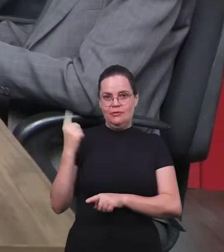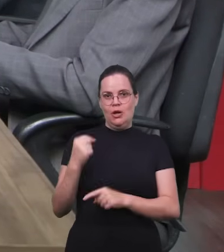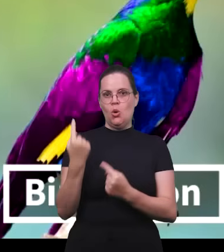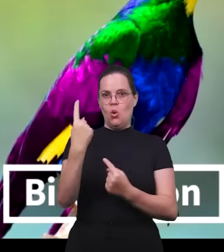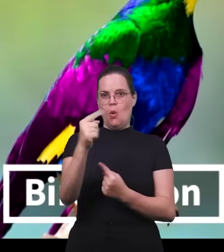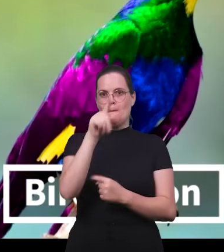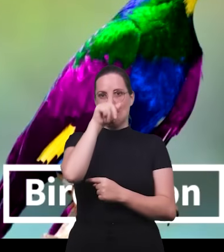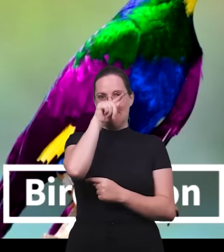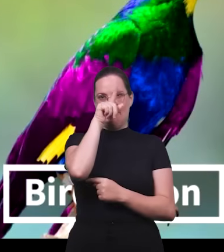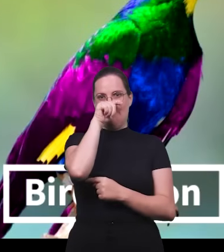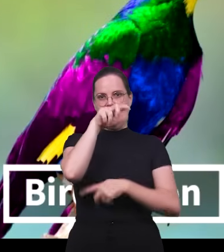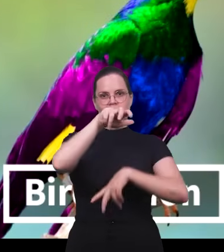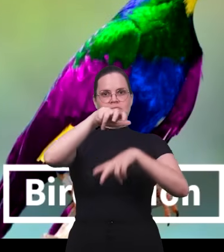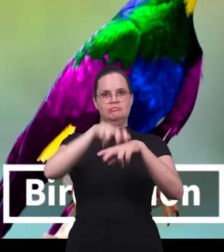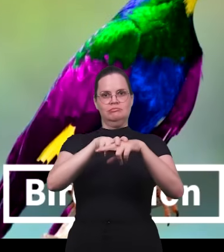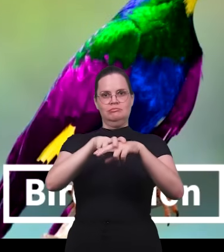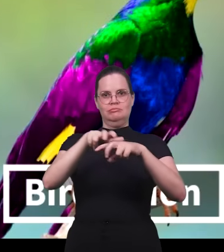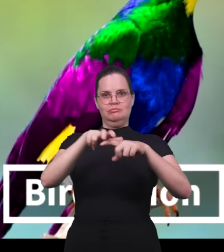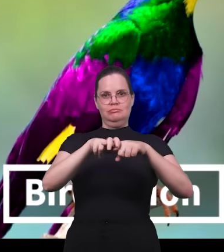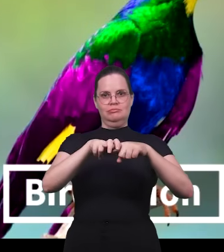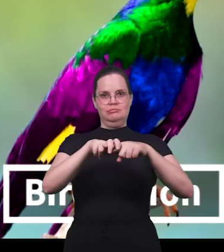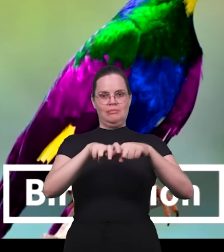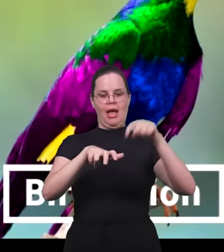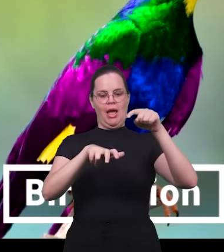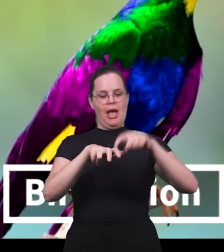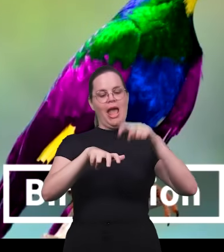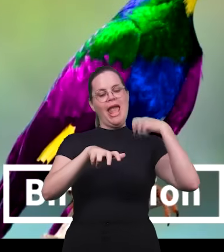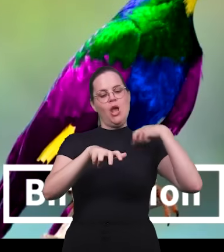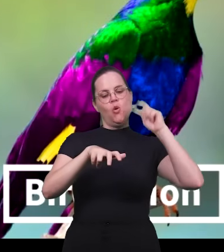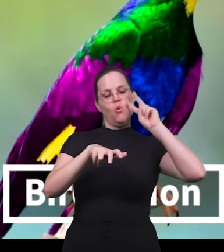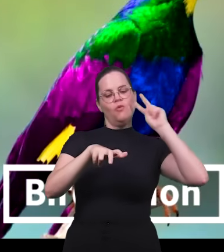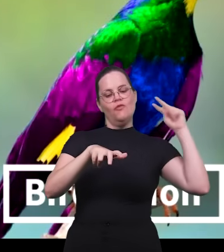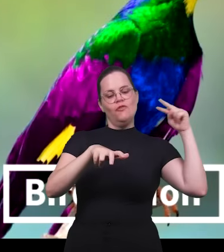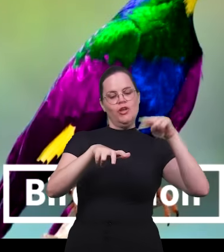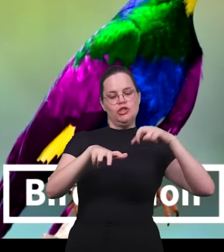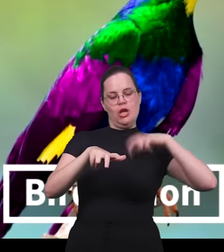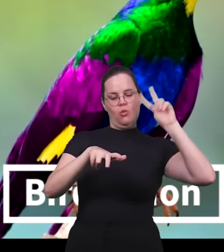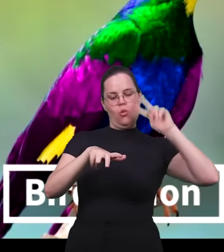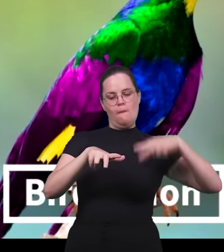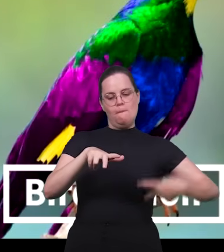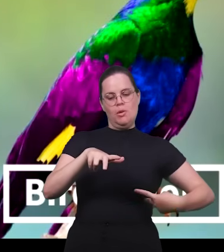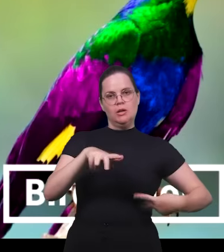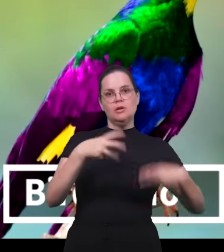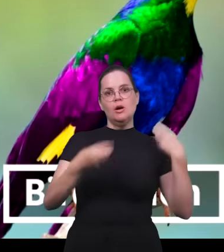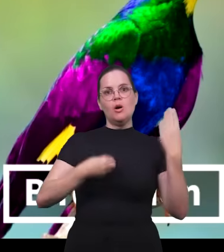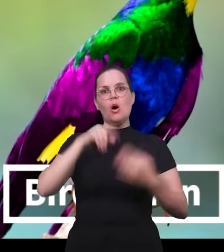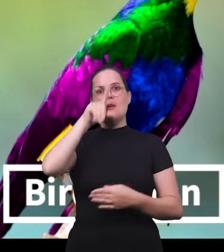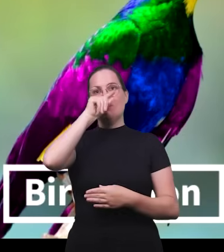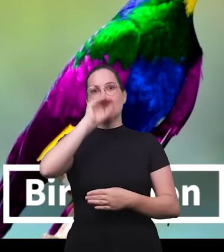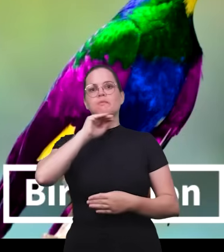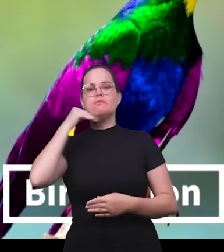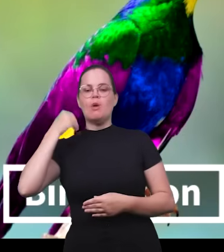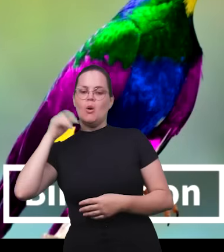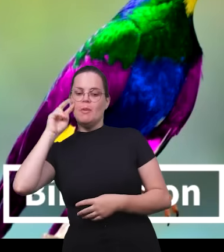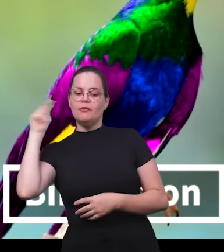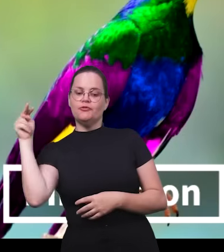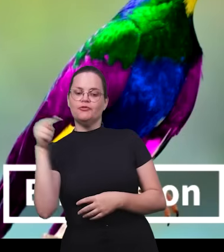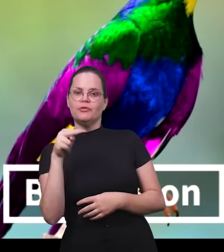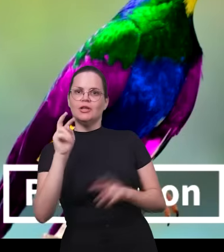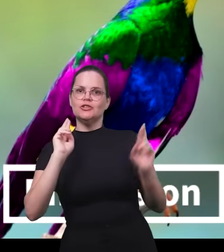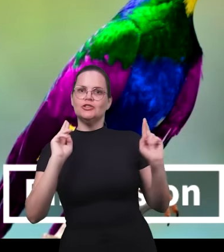ser humano e de como ela enxerga esta realidade. E aí, no caso das pombas, é bem interessante